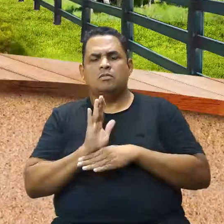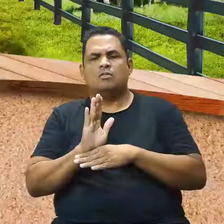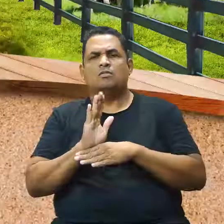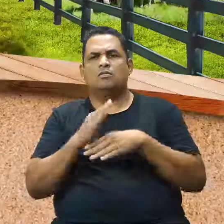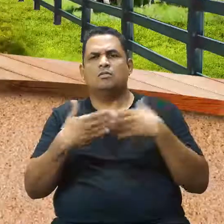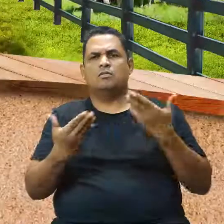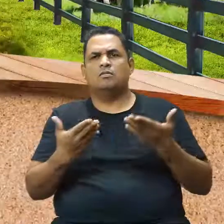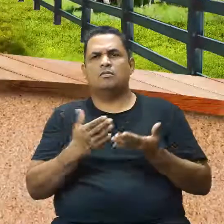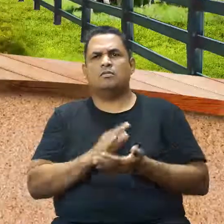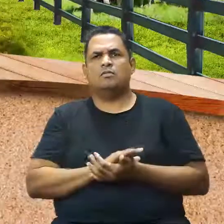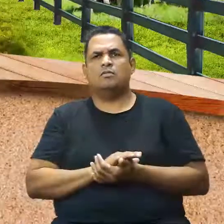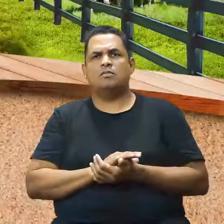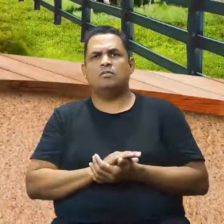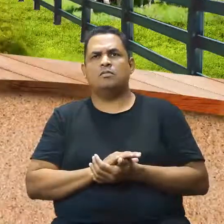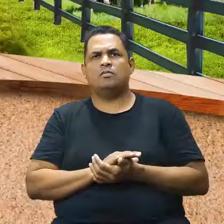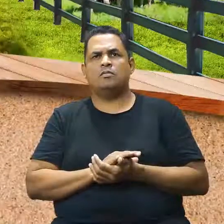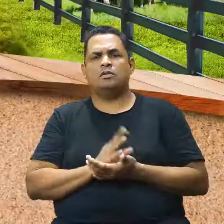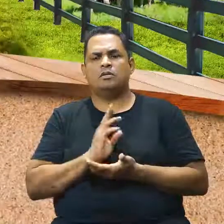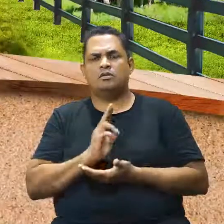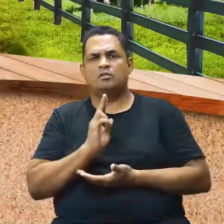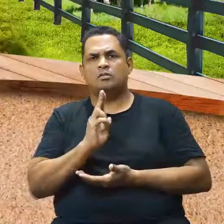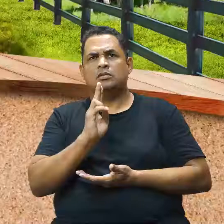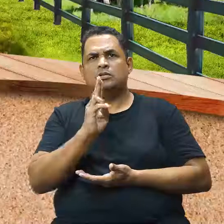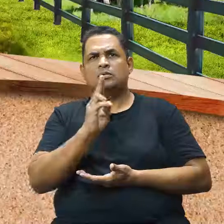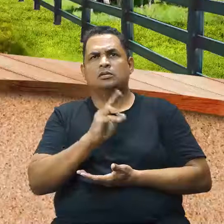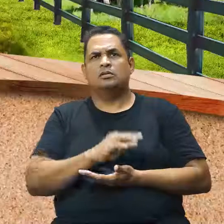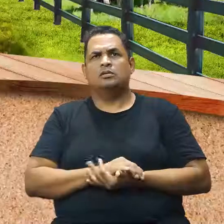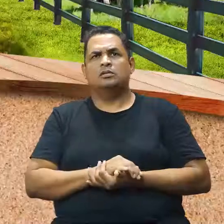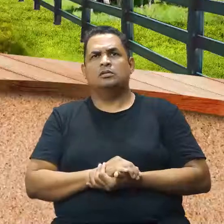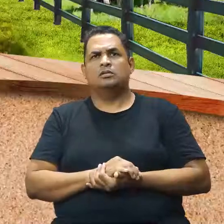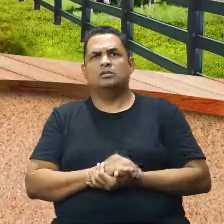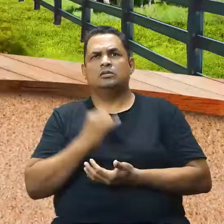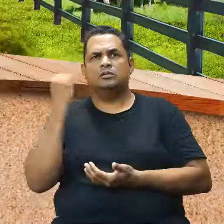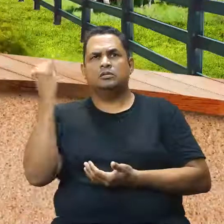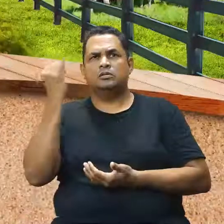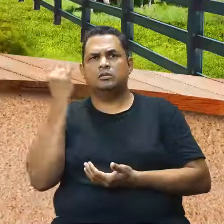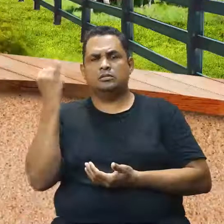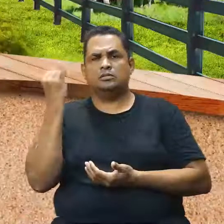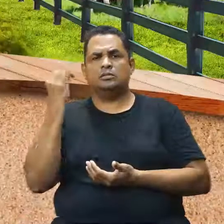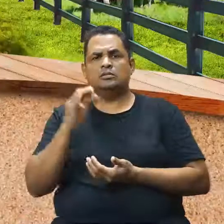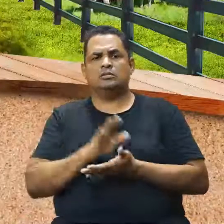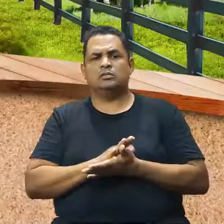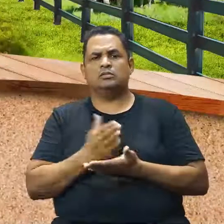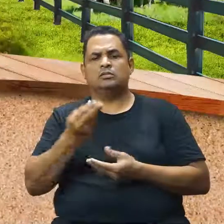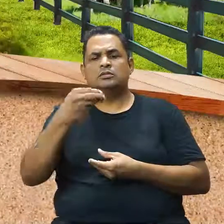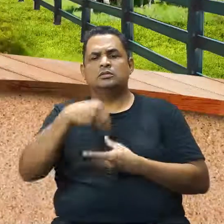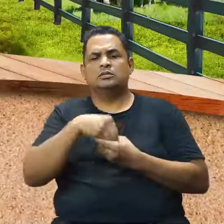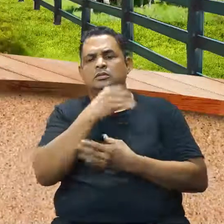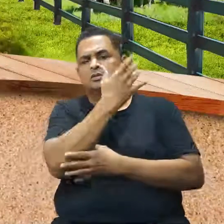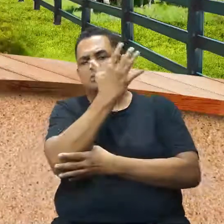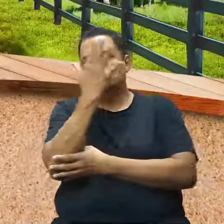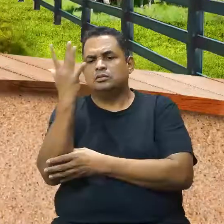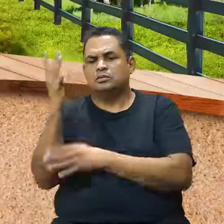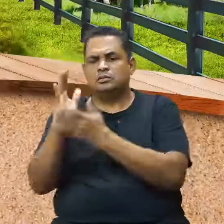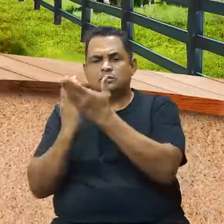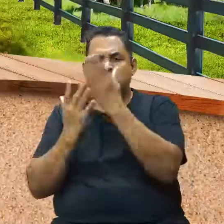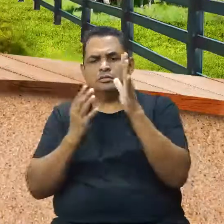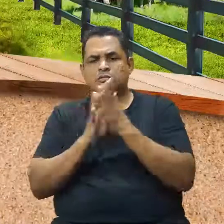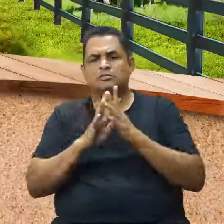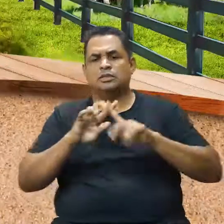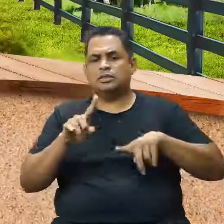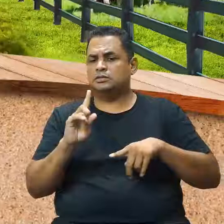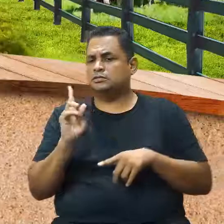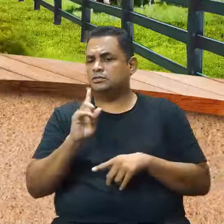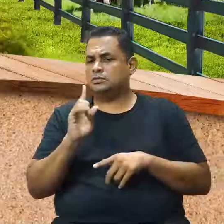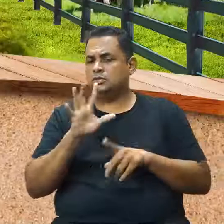favorecer a continuidade da importância deles na floresta, mas que não